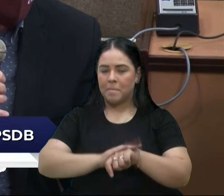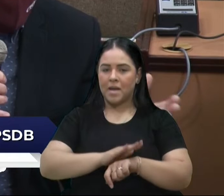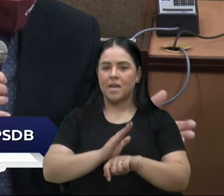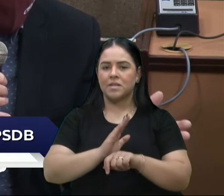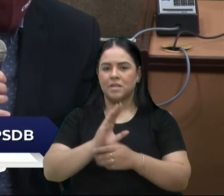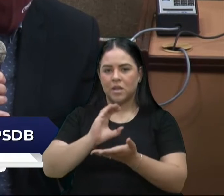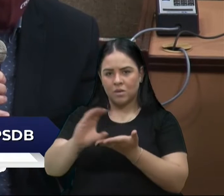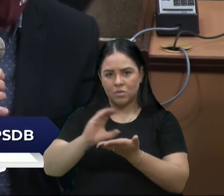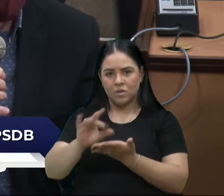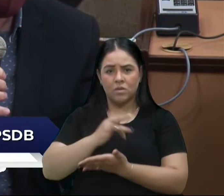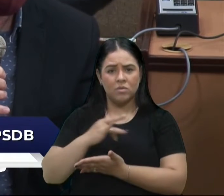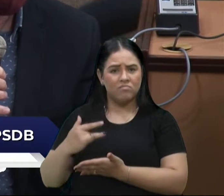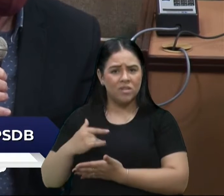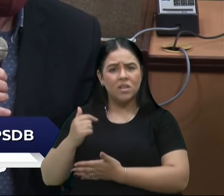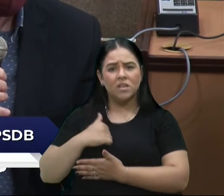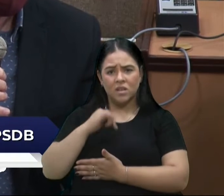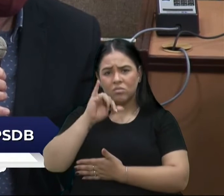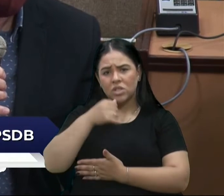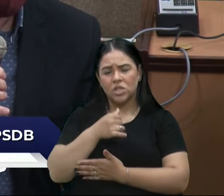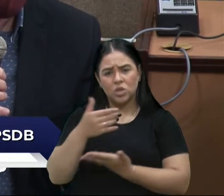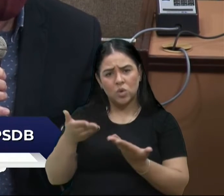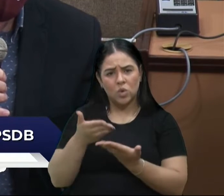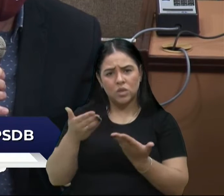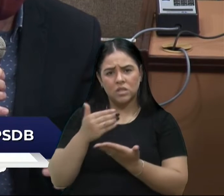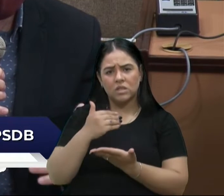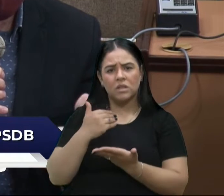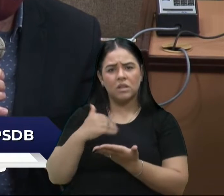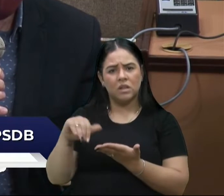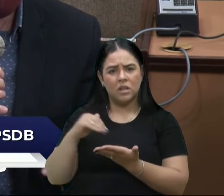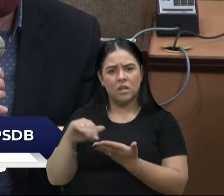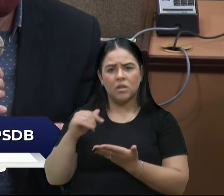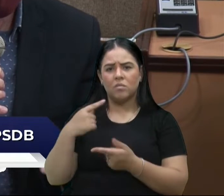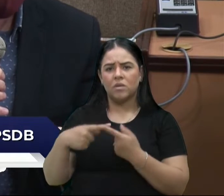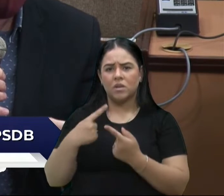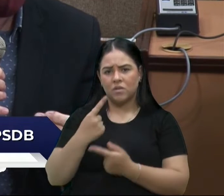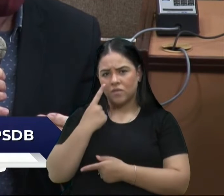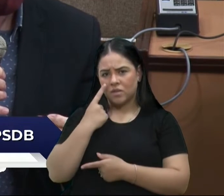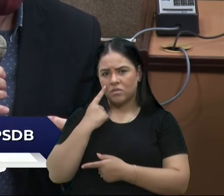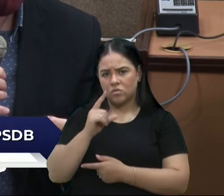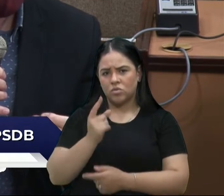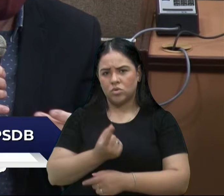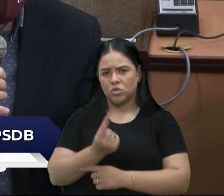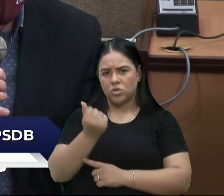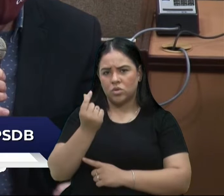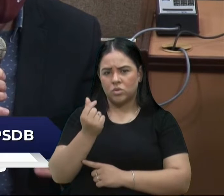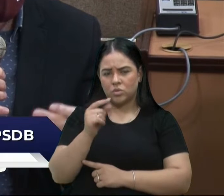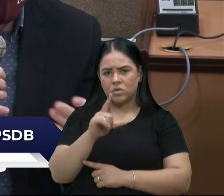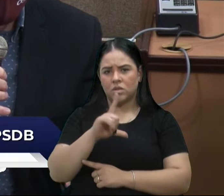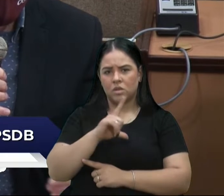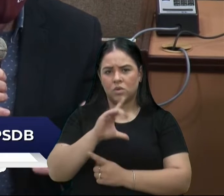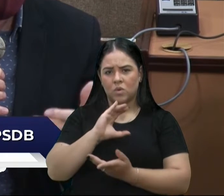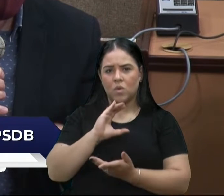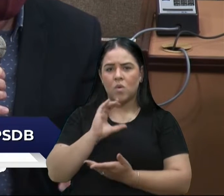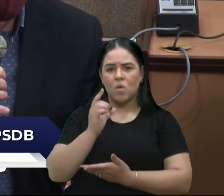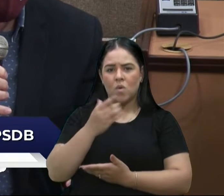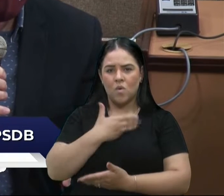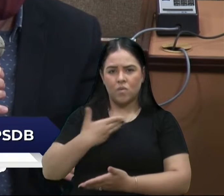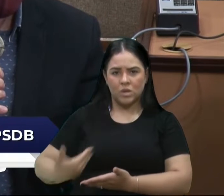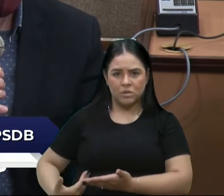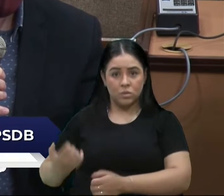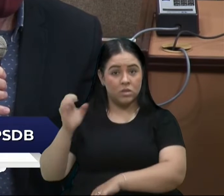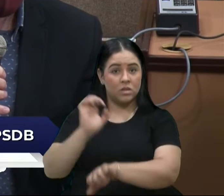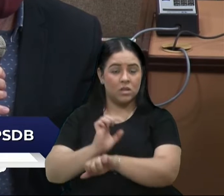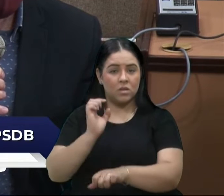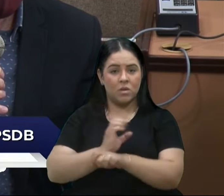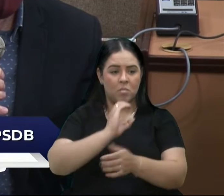até fiquei triste hoje aqui, secretário, porque ouvi aquele dinheiro que o governo do Estado repassou, está repassando para os